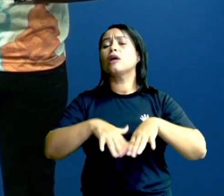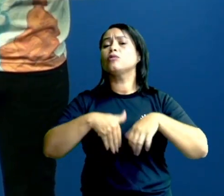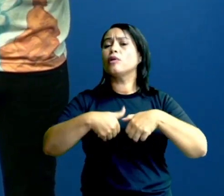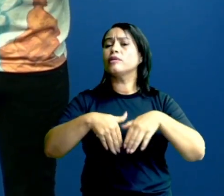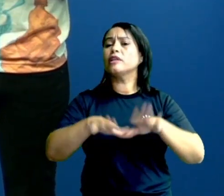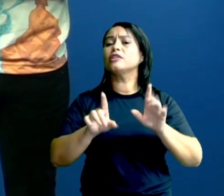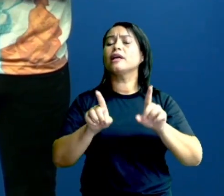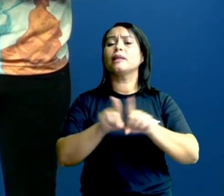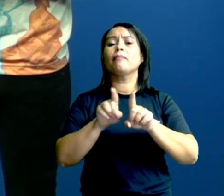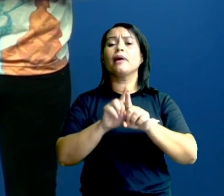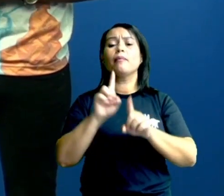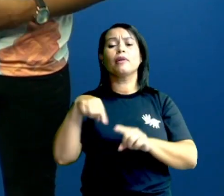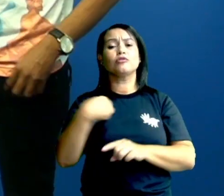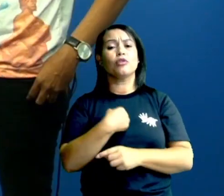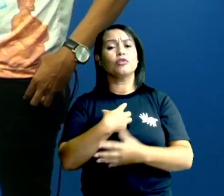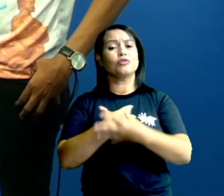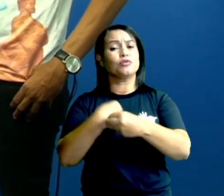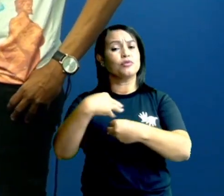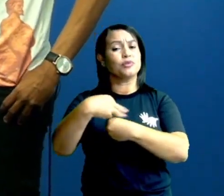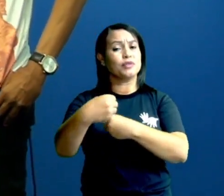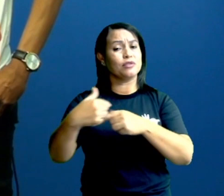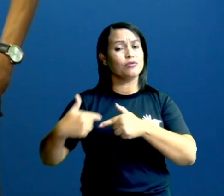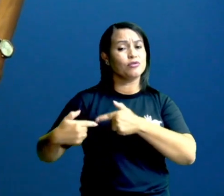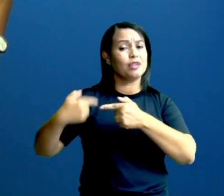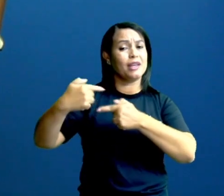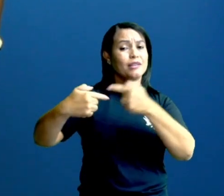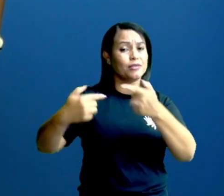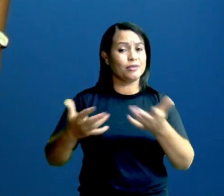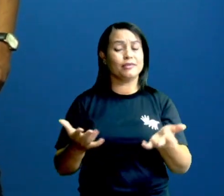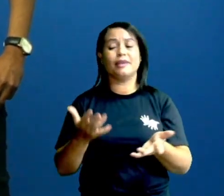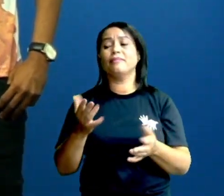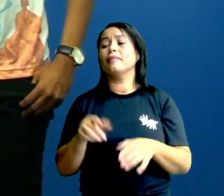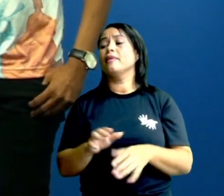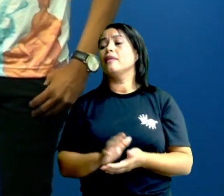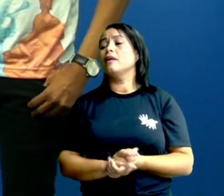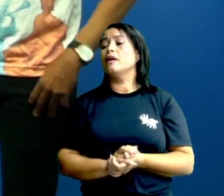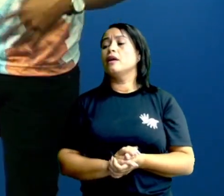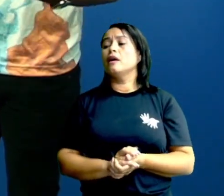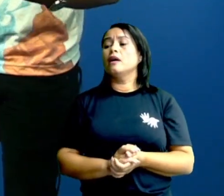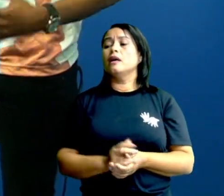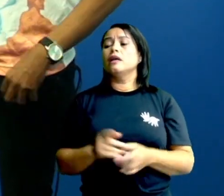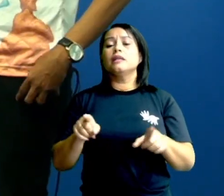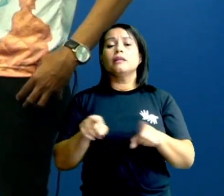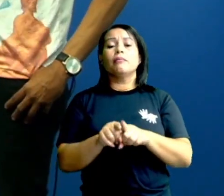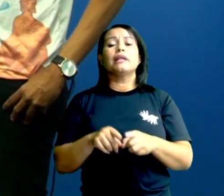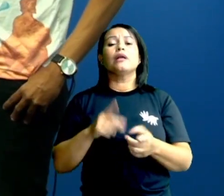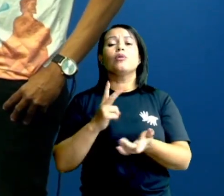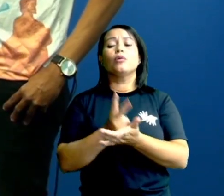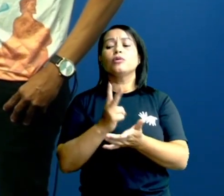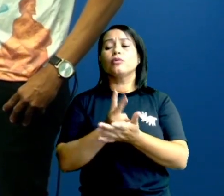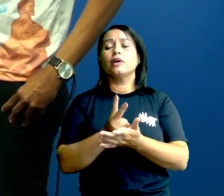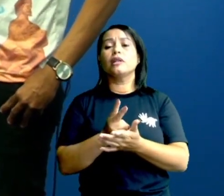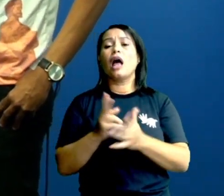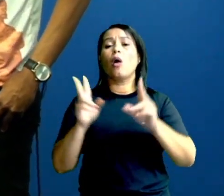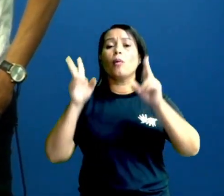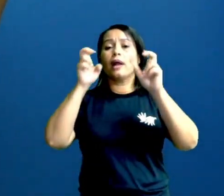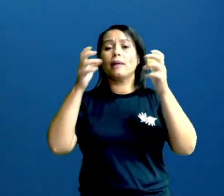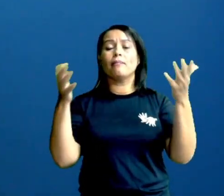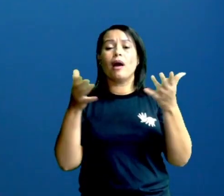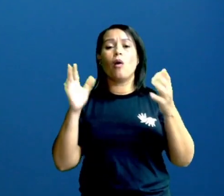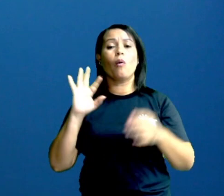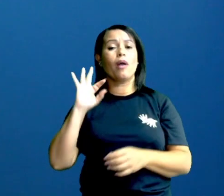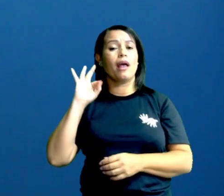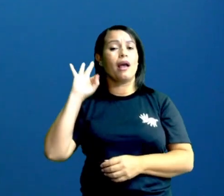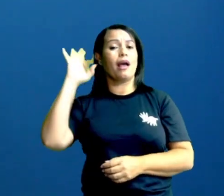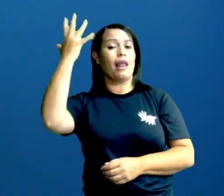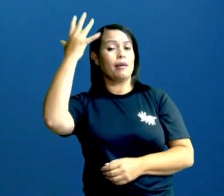deixar esse legado para as próximas gerações na verdade pessoal bem dando continuidade agora tratando da questão climática